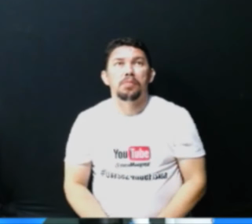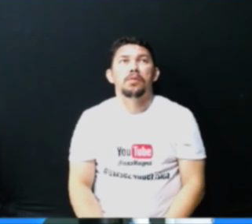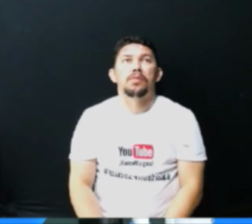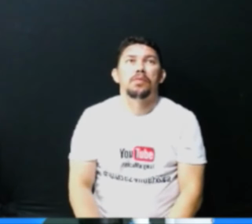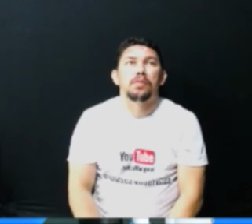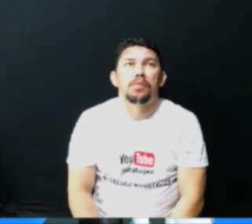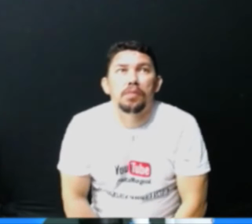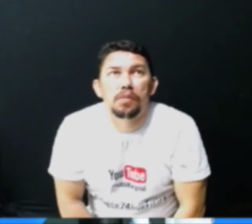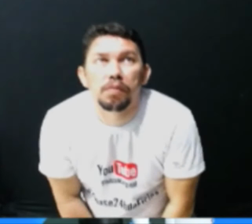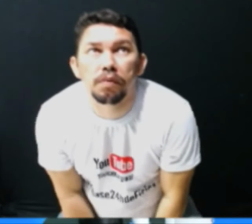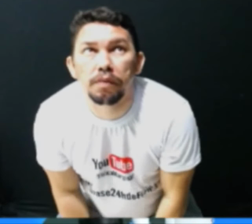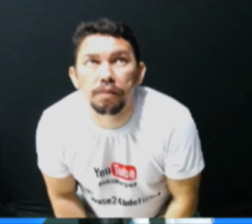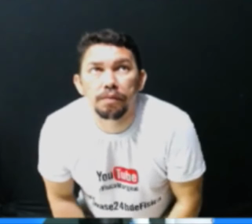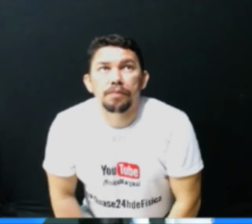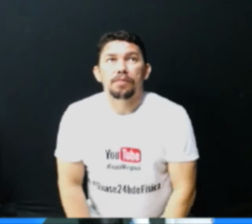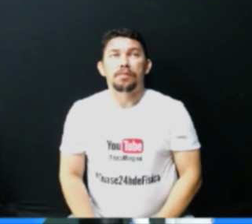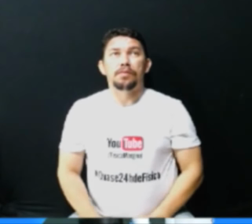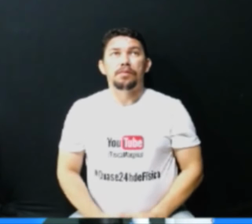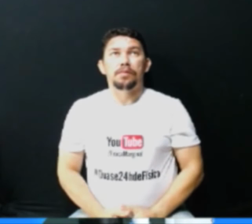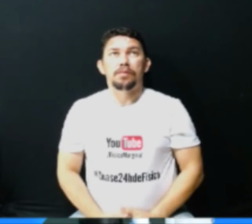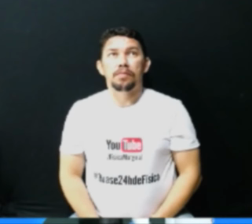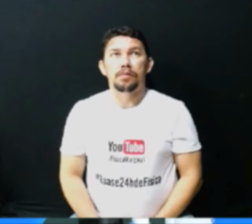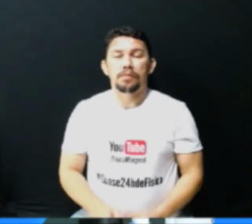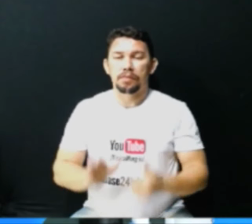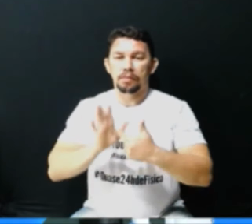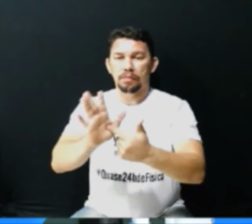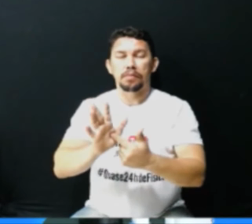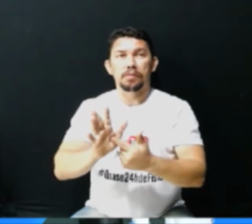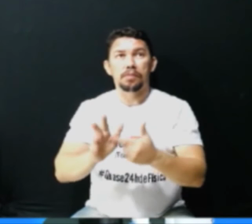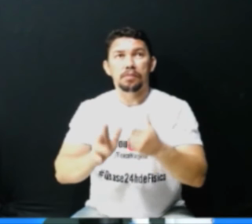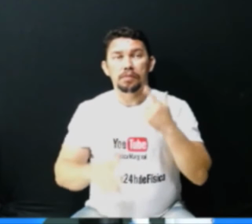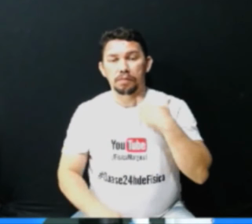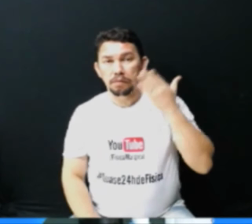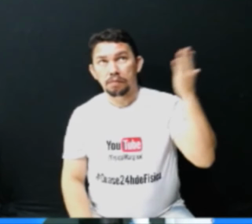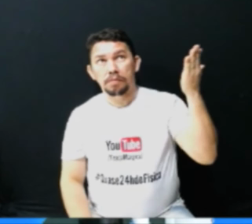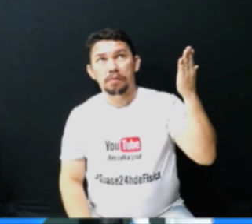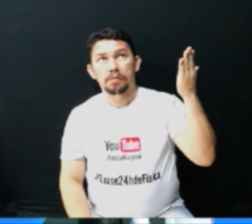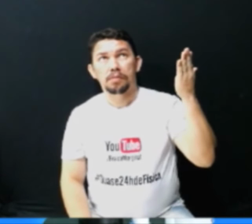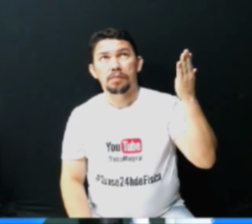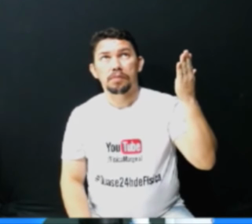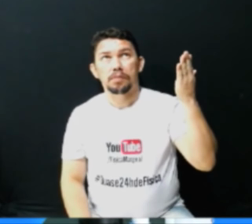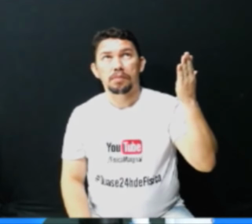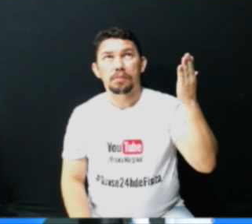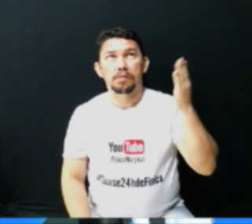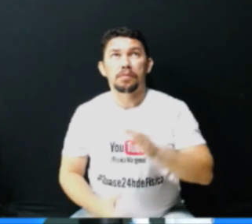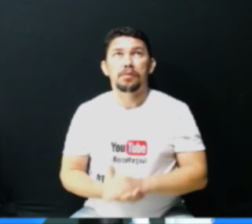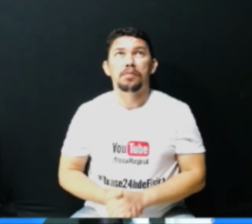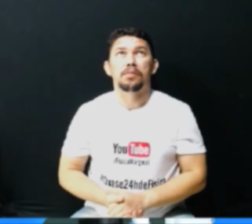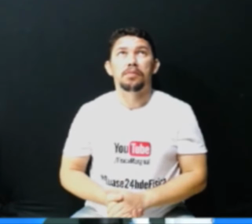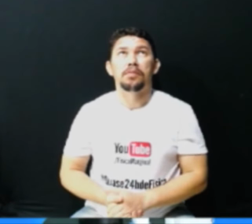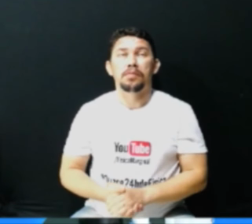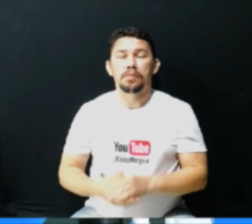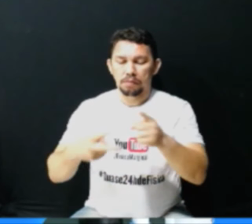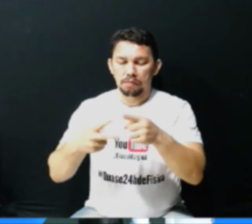Você fica à vontade aí. Eu vou mostrar mais coisas. Além desse aqui, tem mais dois que eu gosto